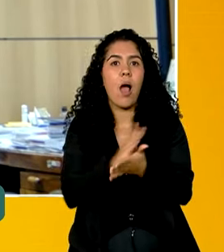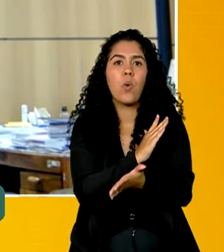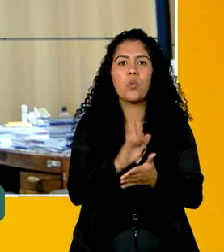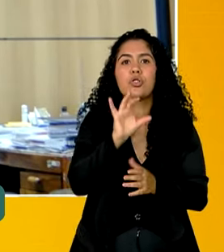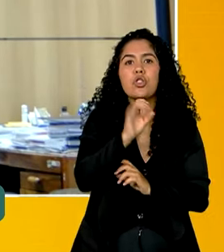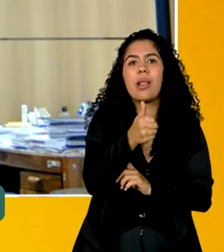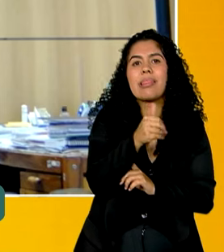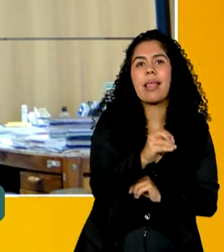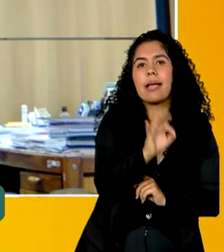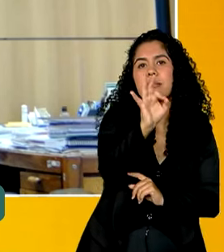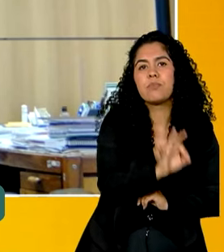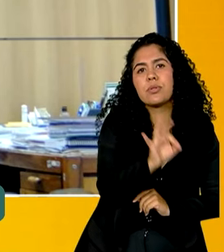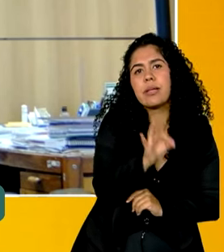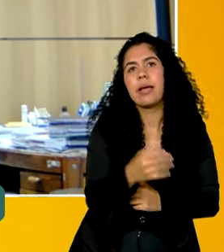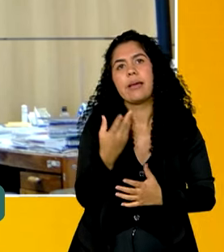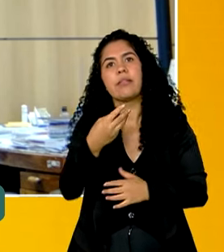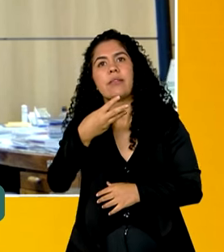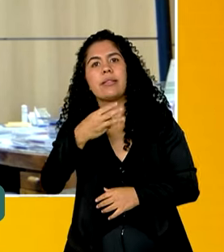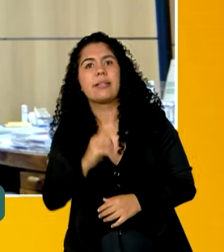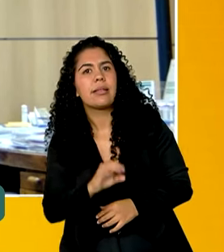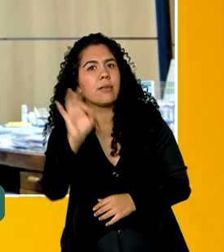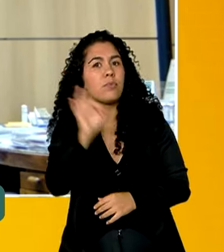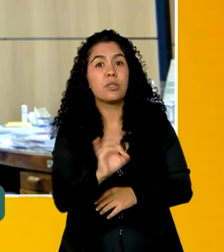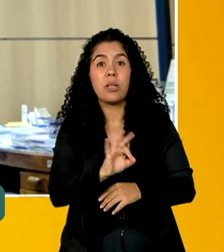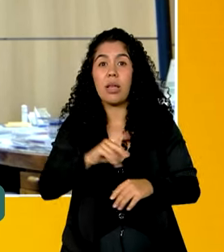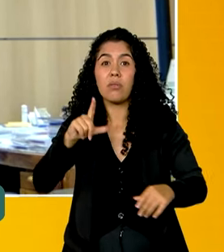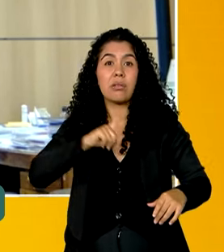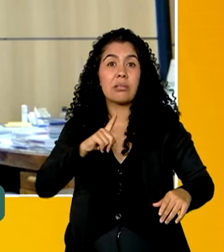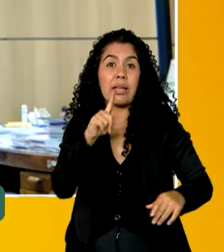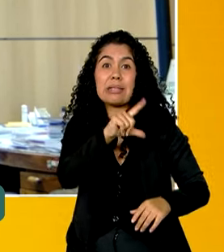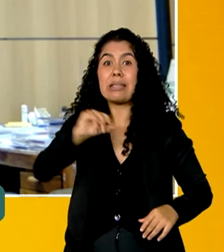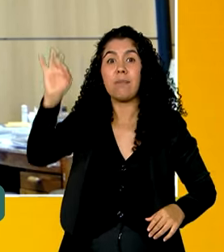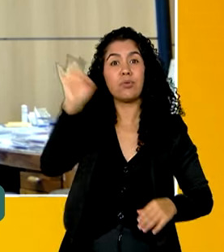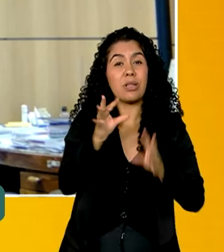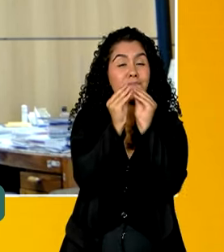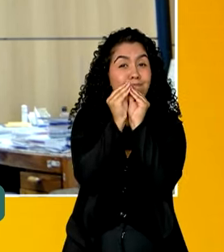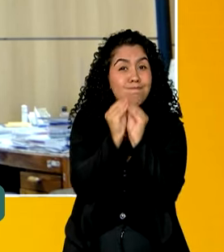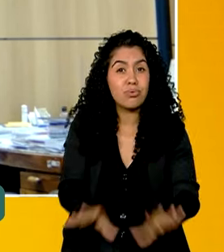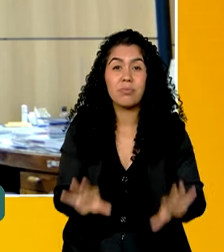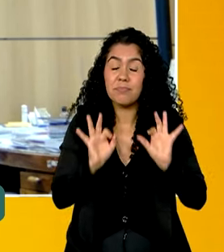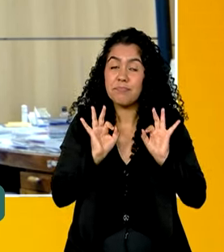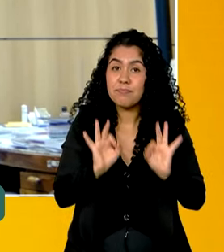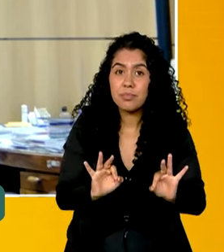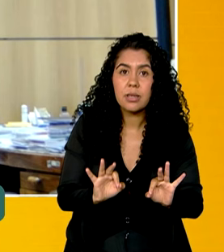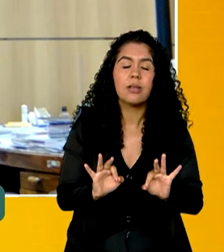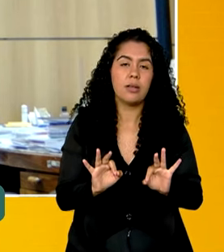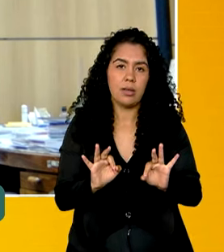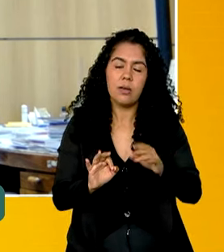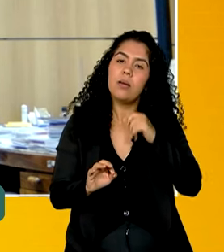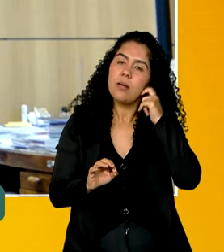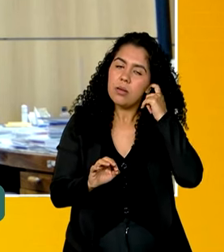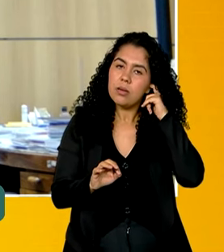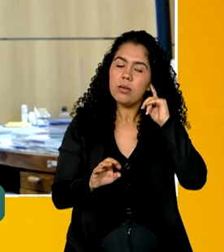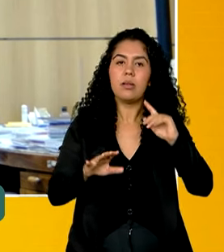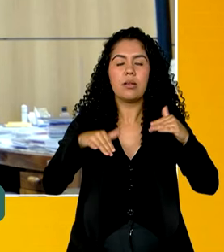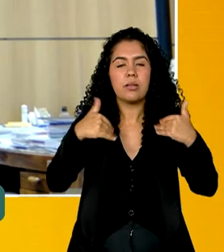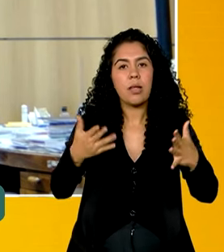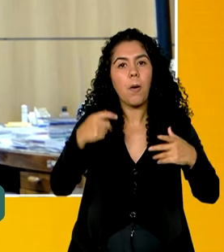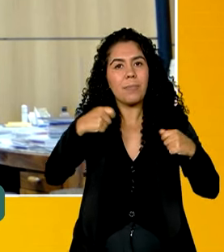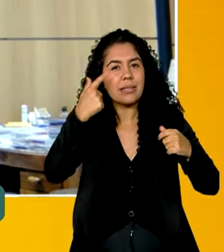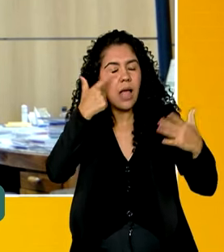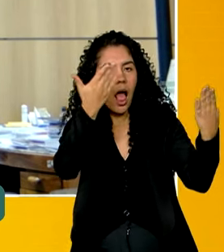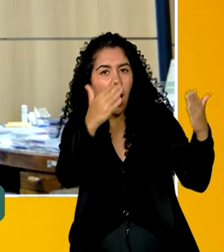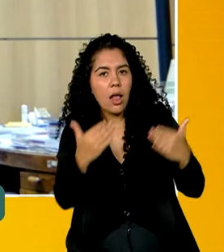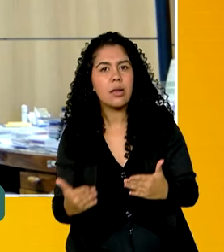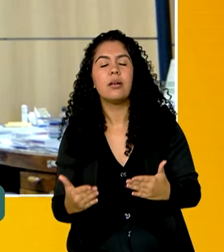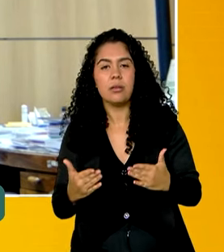10%, 20%, 30%, totalmente, enfim, os não atingidos, evidentemente, que não estaria contemplado. As empresas poderão